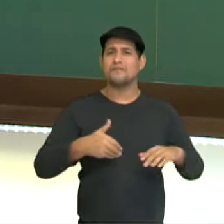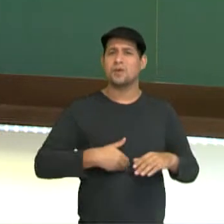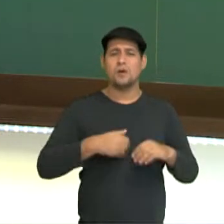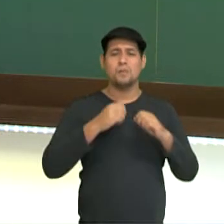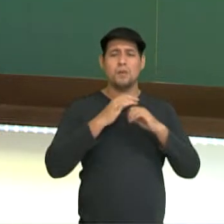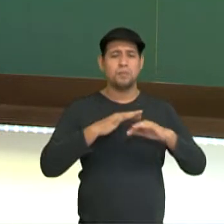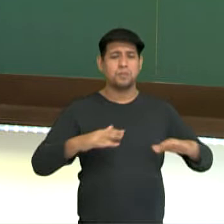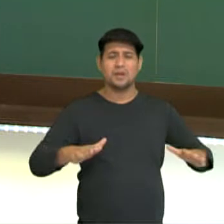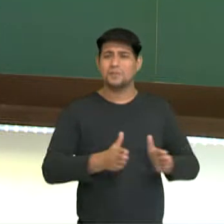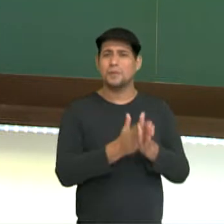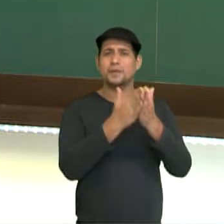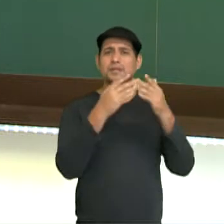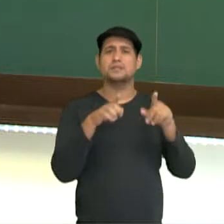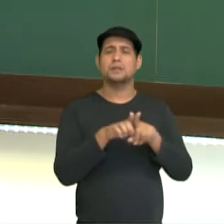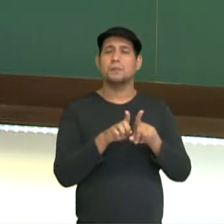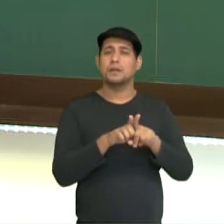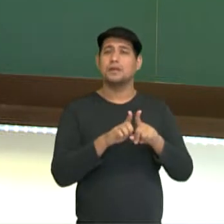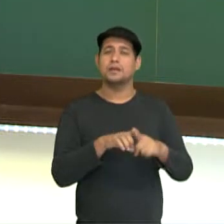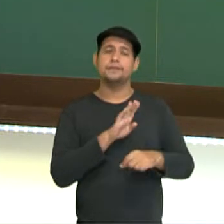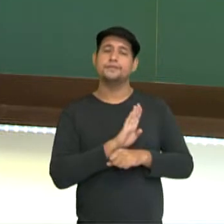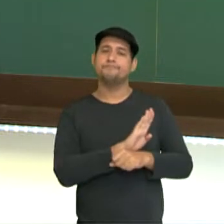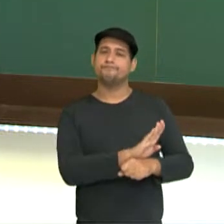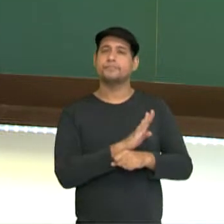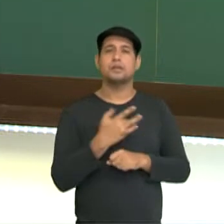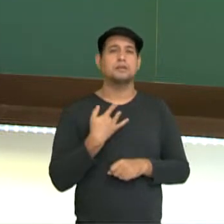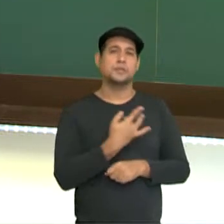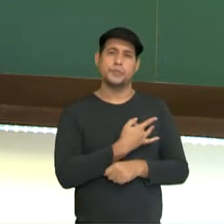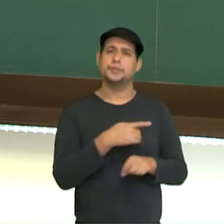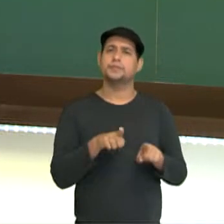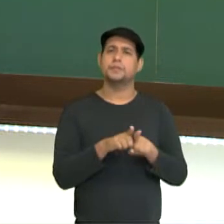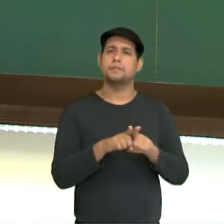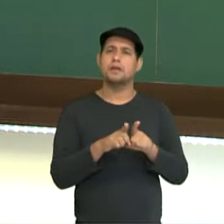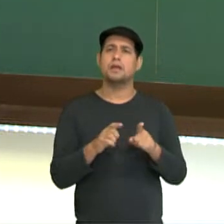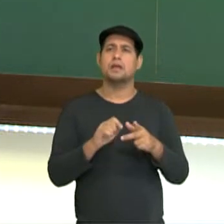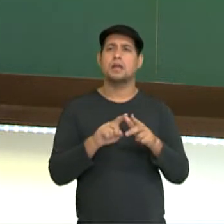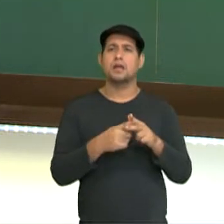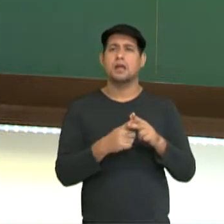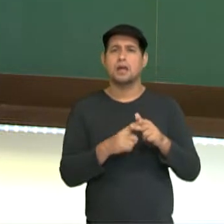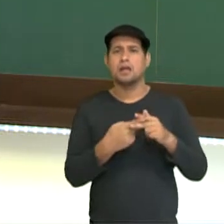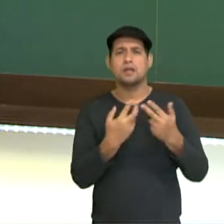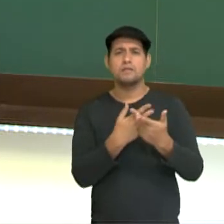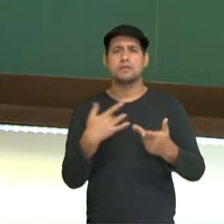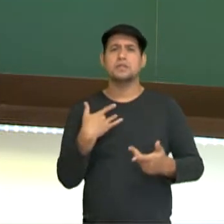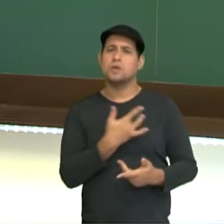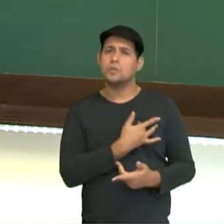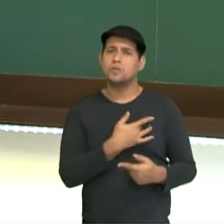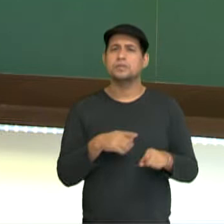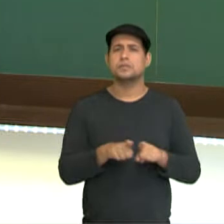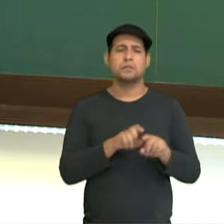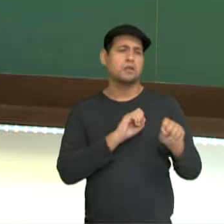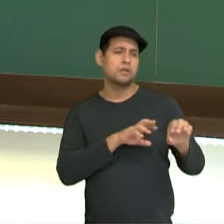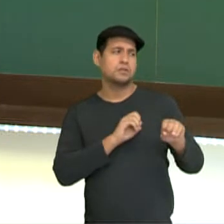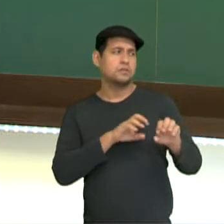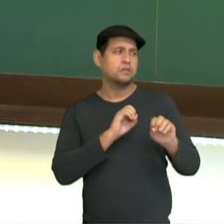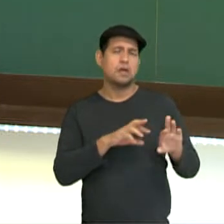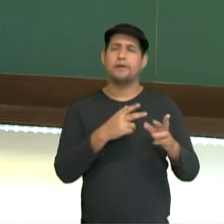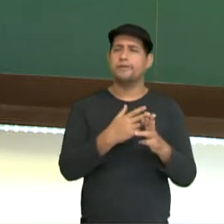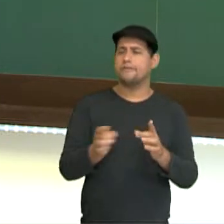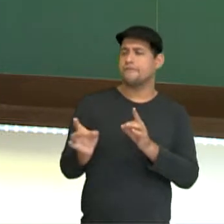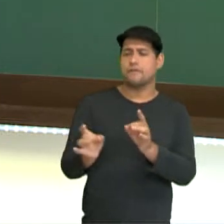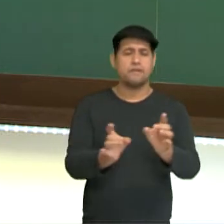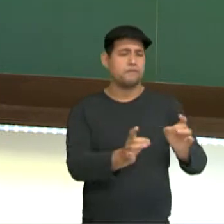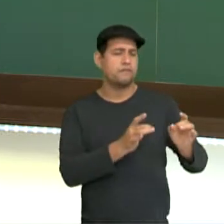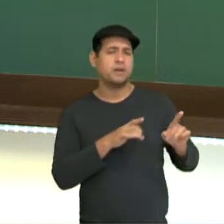pobreza, sustentar a saúde materna, infraestrutura educacional, bem-estar da indústria e do